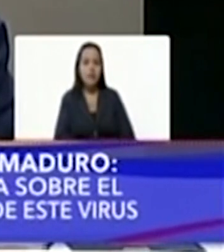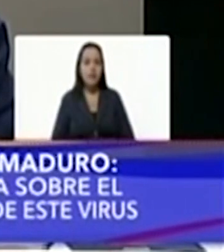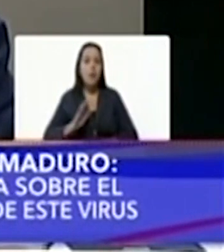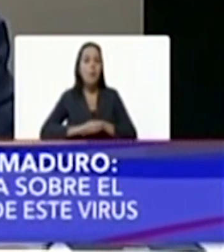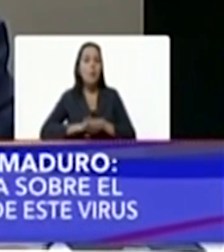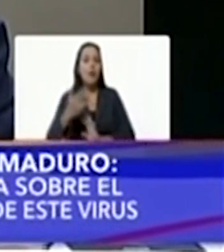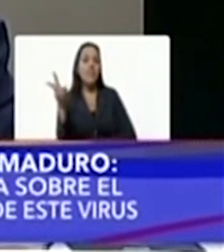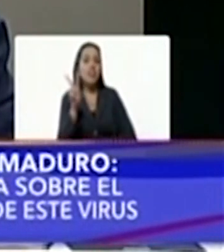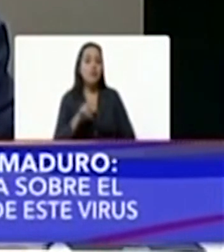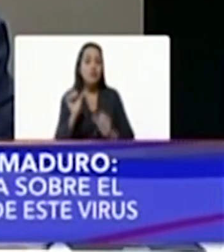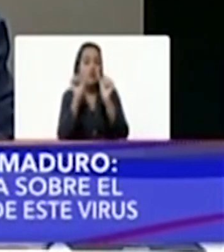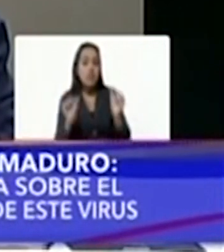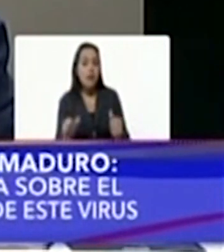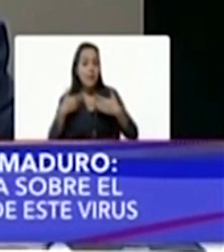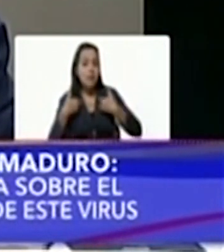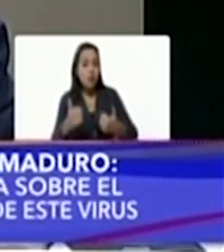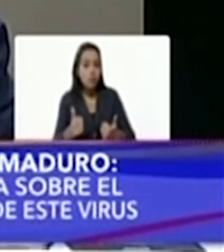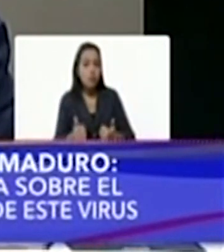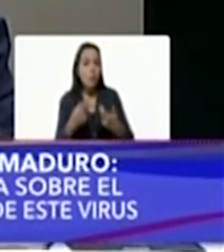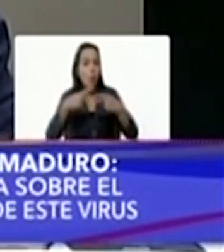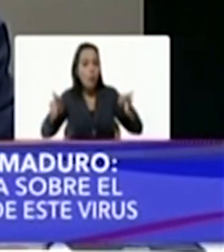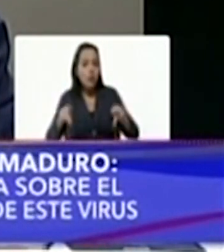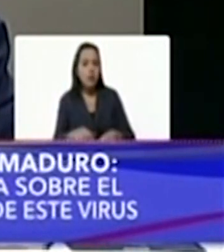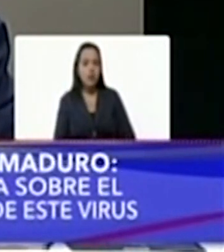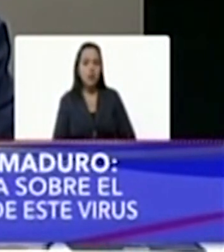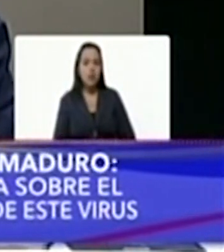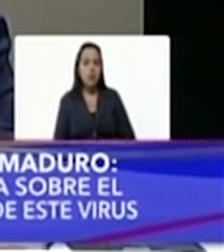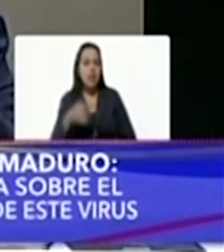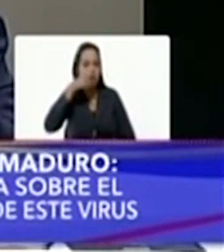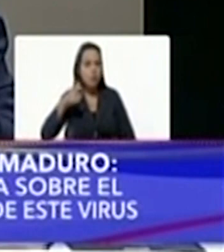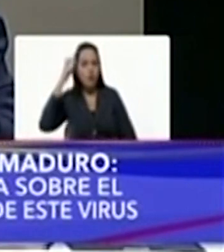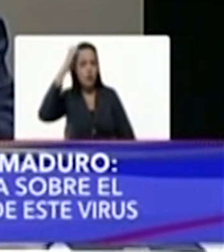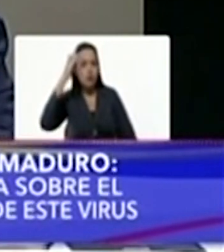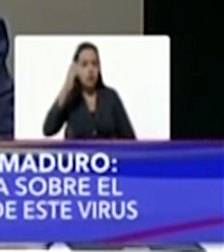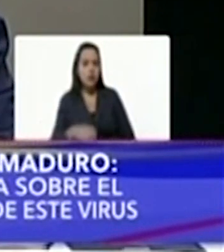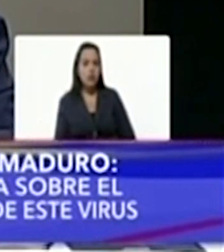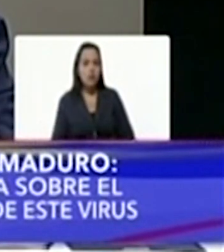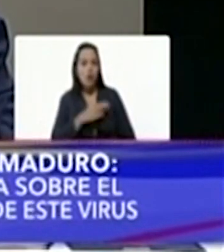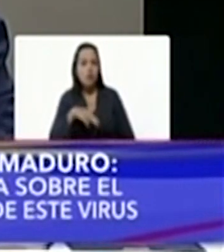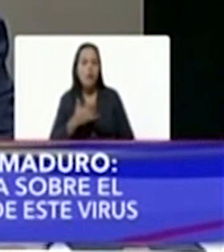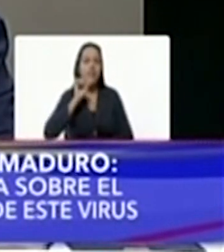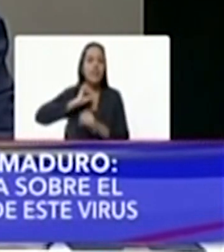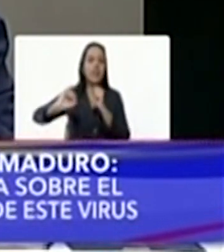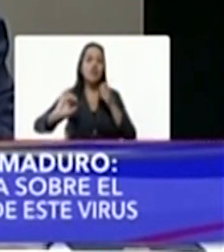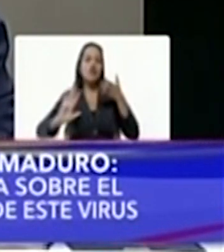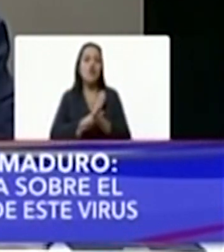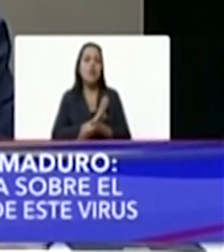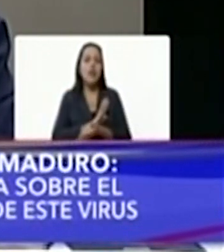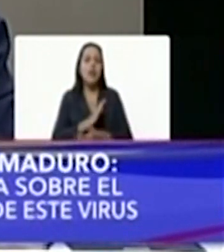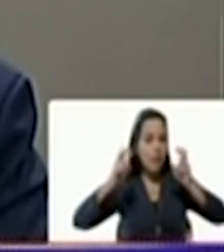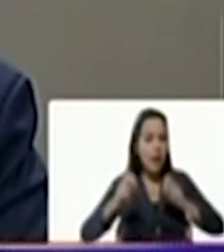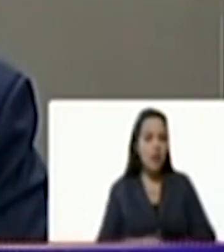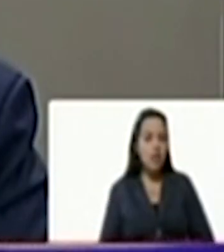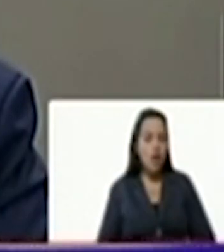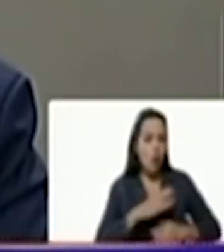o cônsul sistema de soluto política o presidente da venezuela nicolás maduro criou uma comissão presidencial